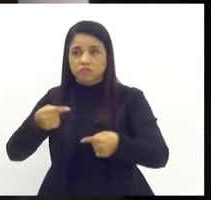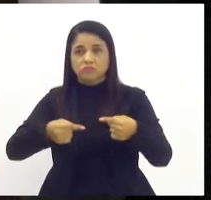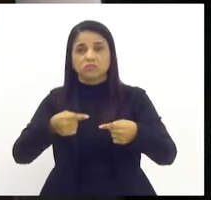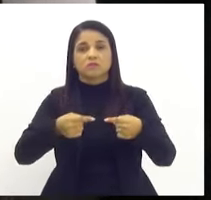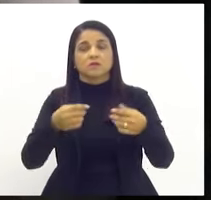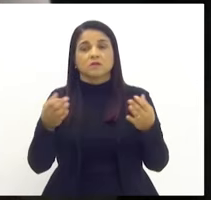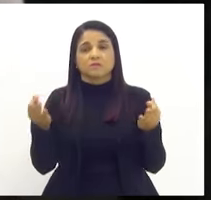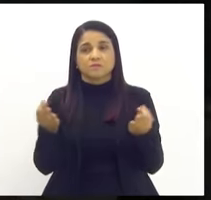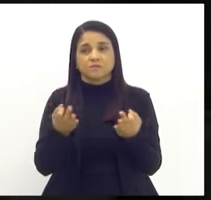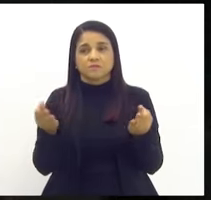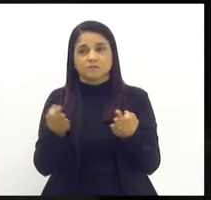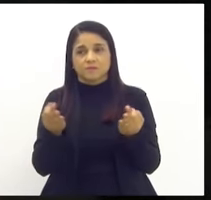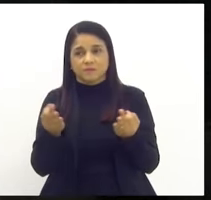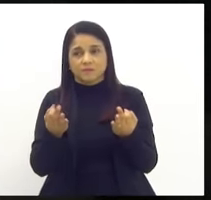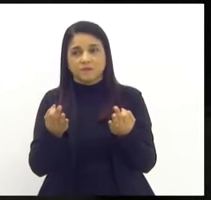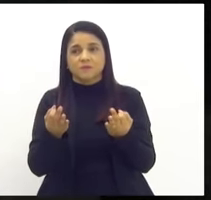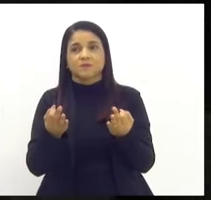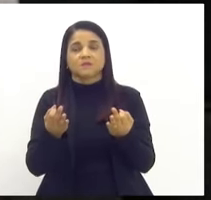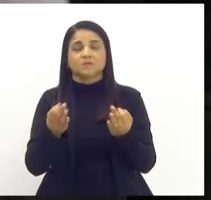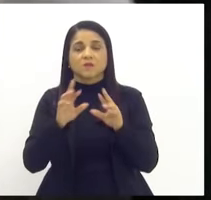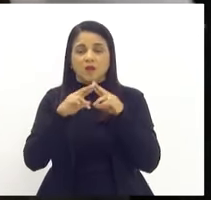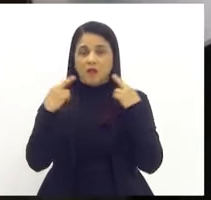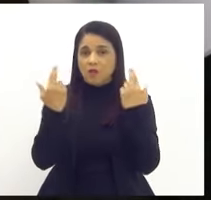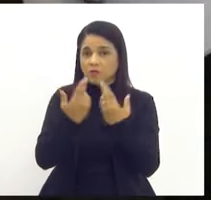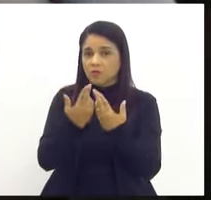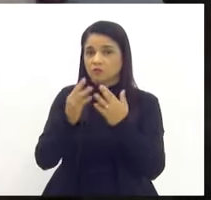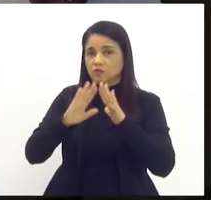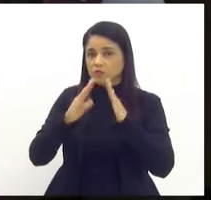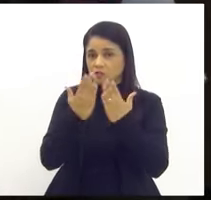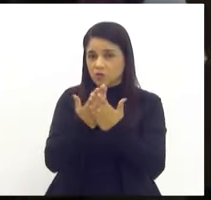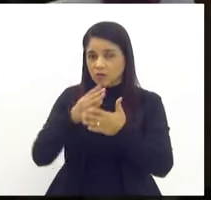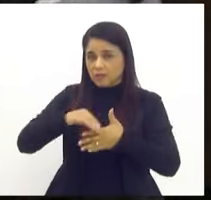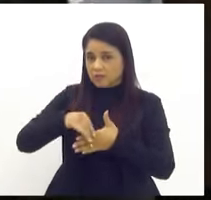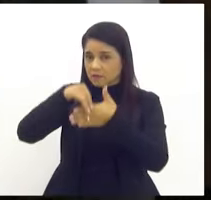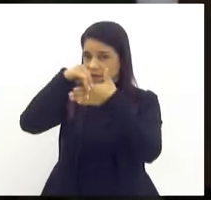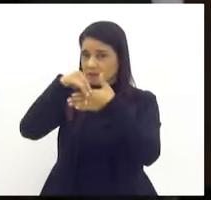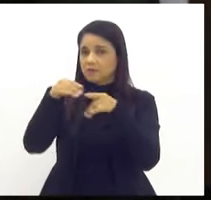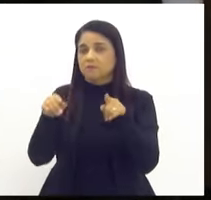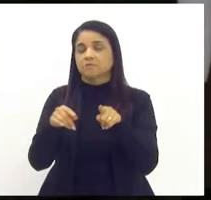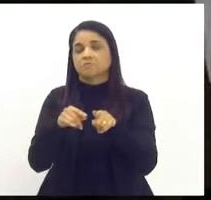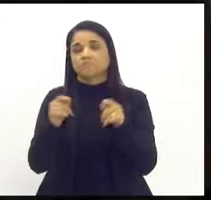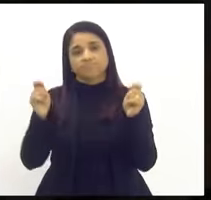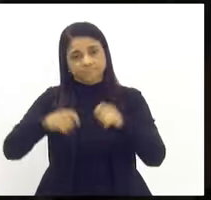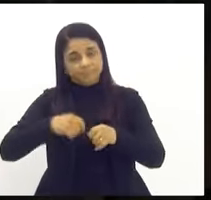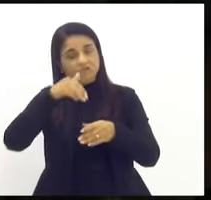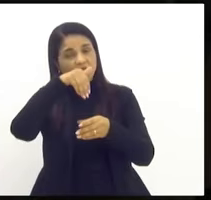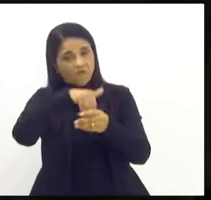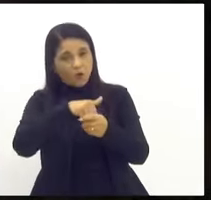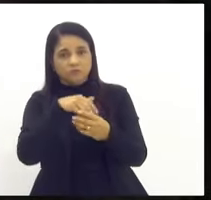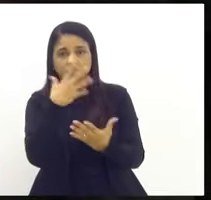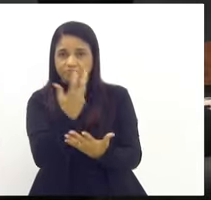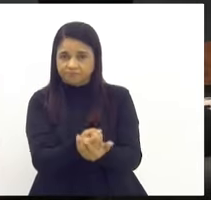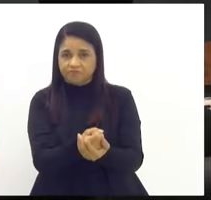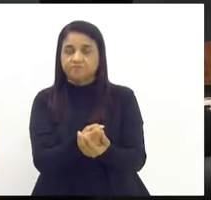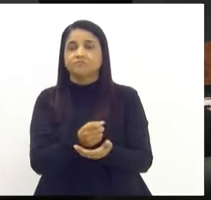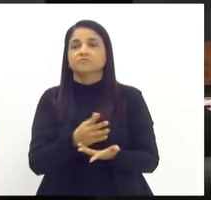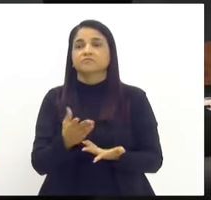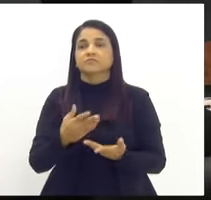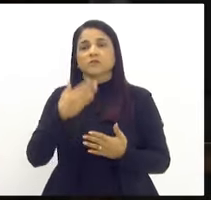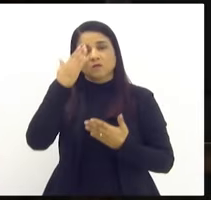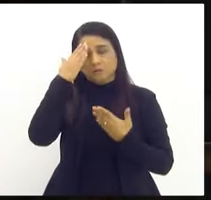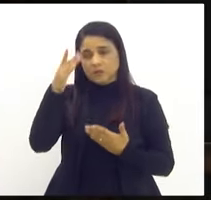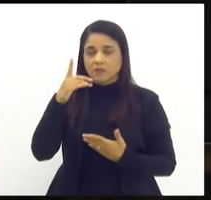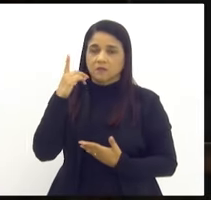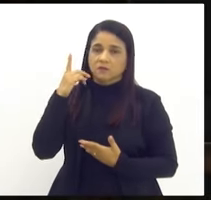aperfeiçoar a reunião de colégio de líderes nos permitirá isso então nosso voto é favorável Muito obrigado deputada